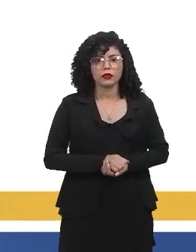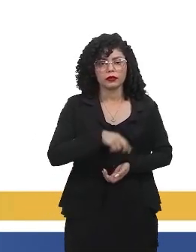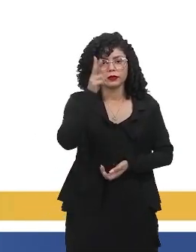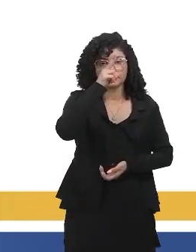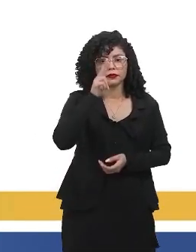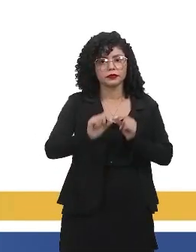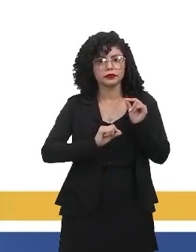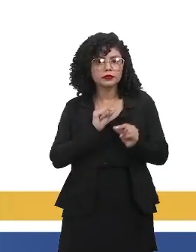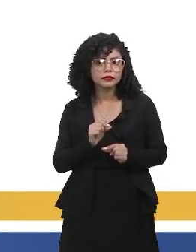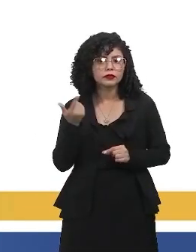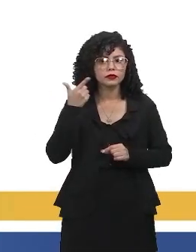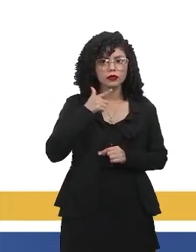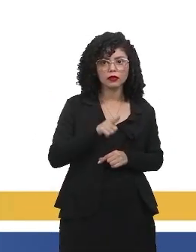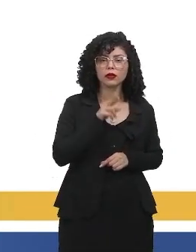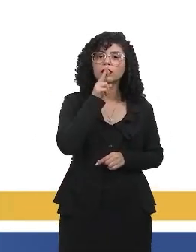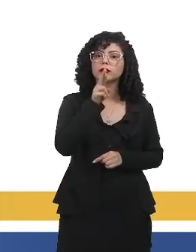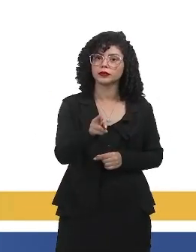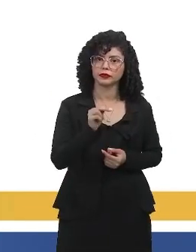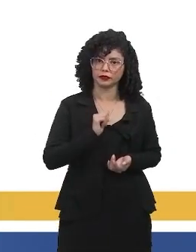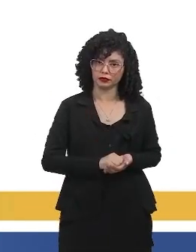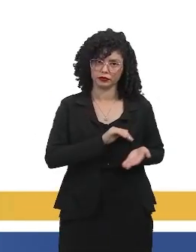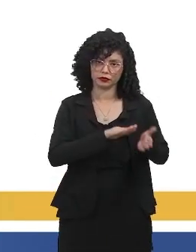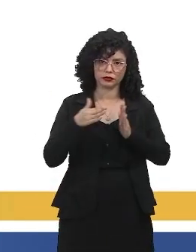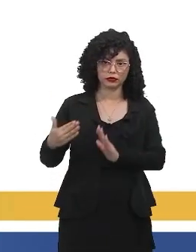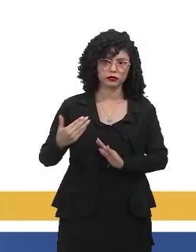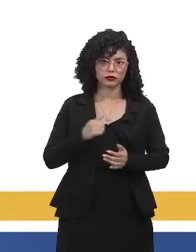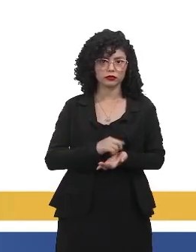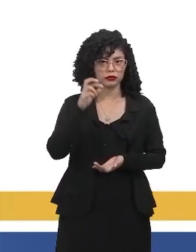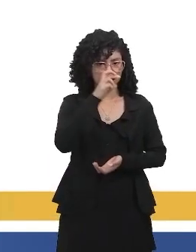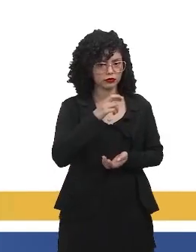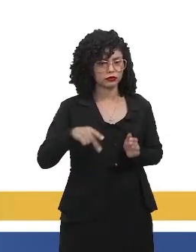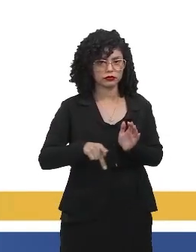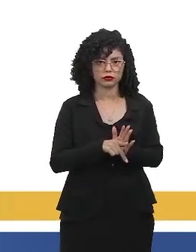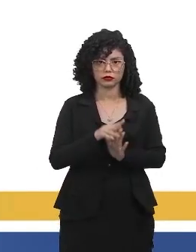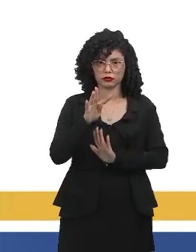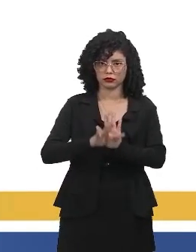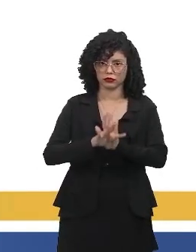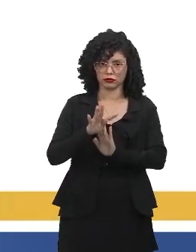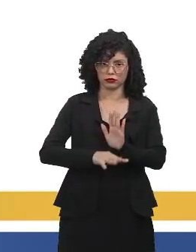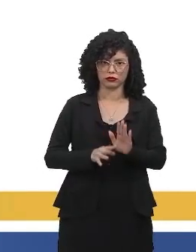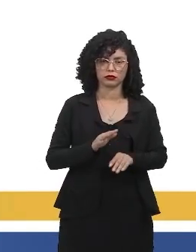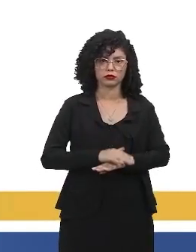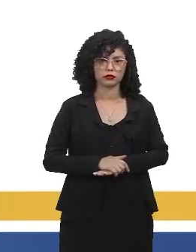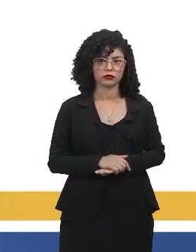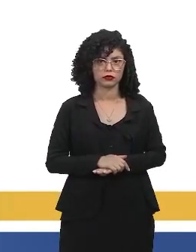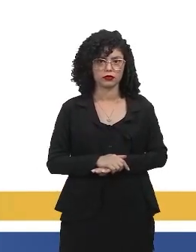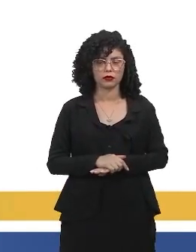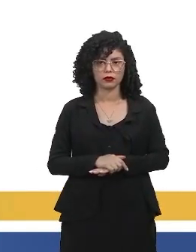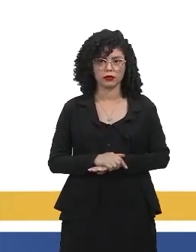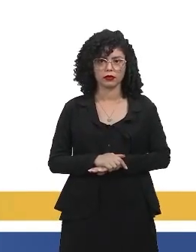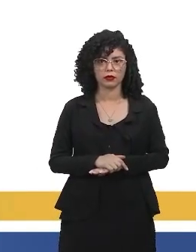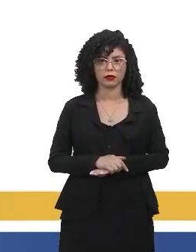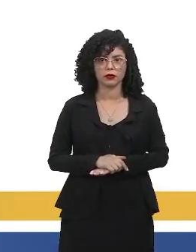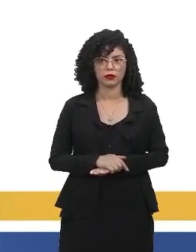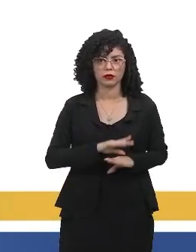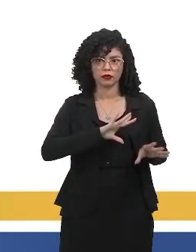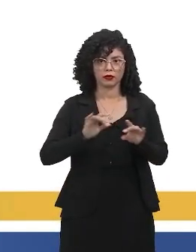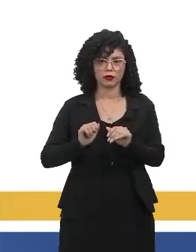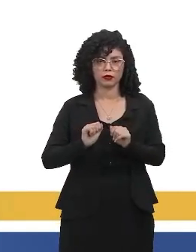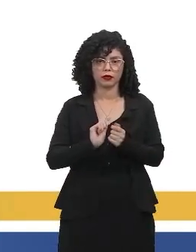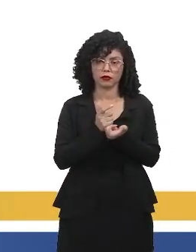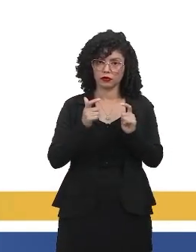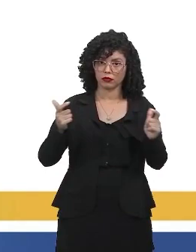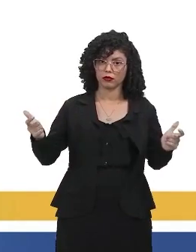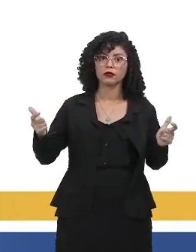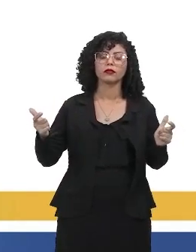que essa alternativa você consegue responder a partir da análise do texto. Então, trazer só um panorama um